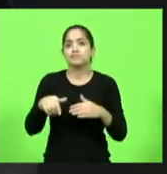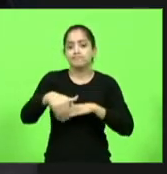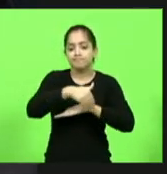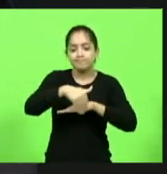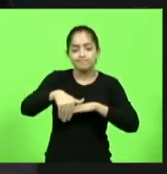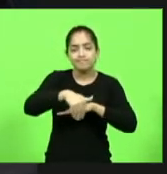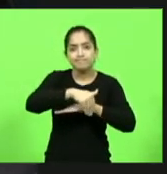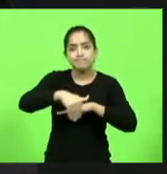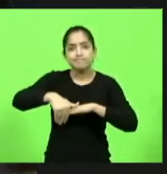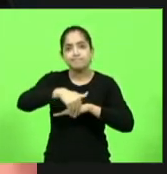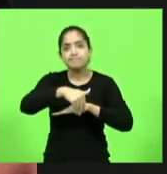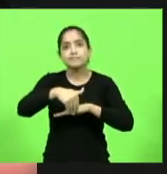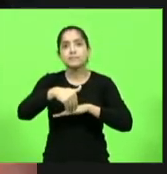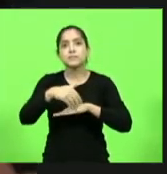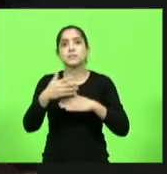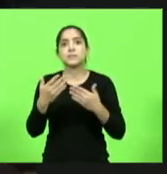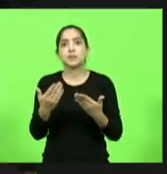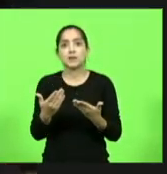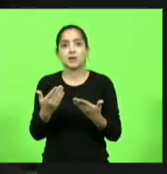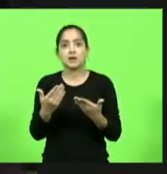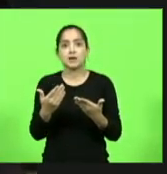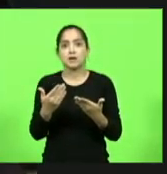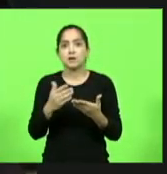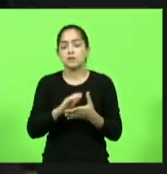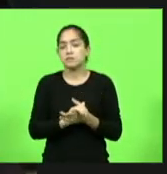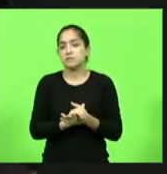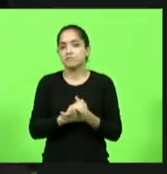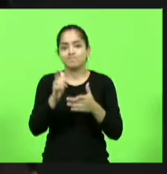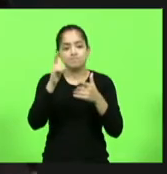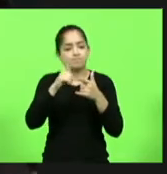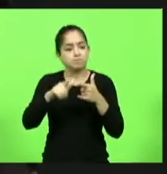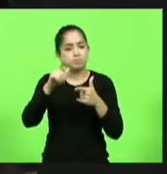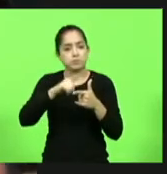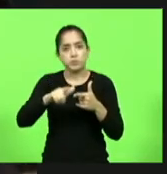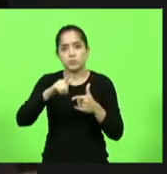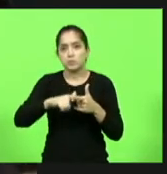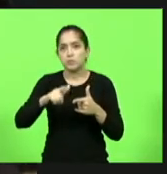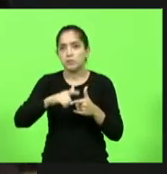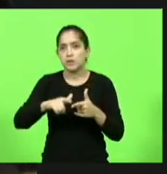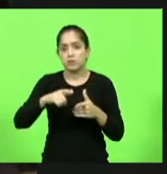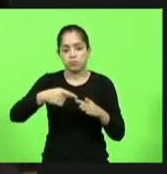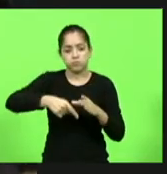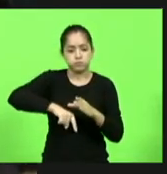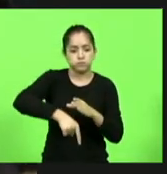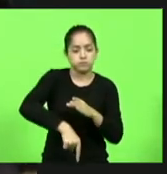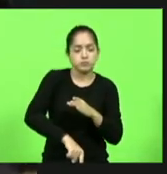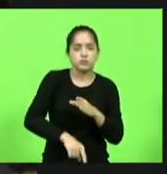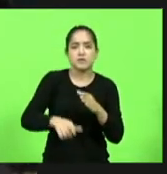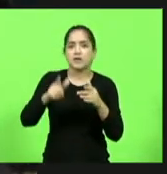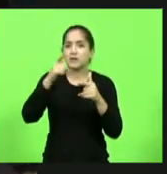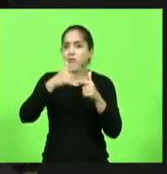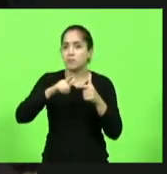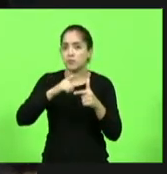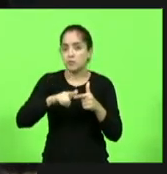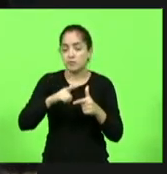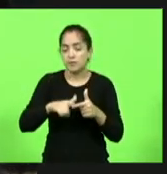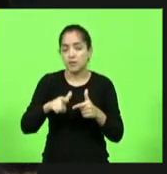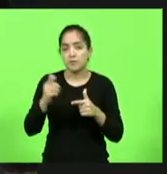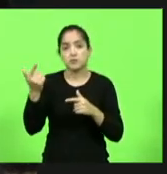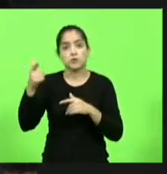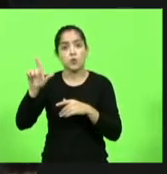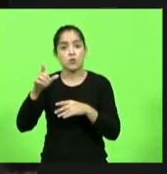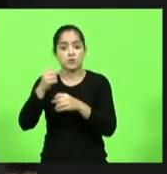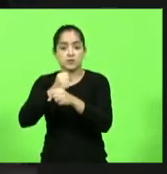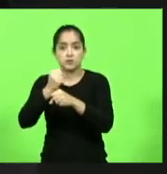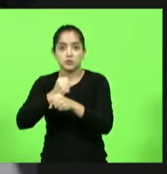que liga Gaspar a Brusque, que cabe um botijão de gás dentro em alguns trechos da rodovia. Nós temos obras que estão